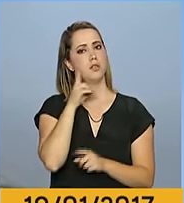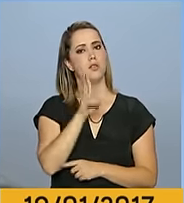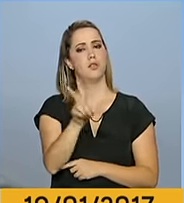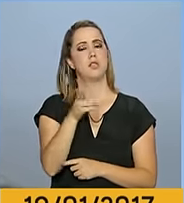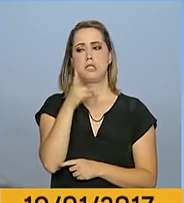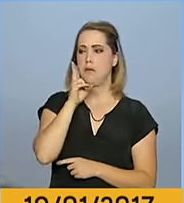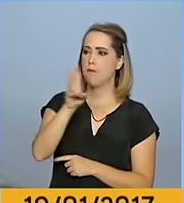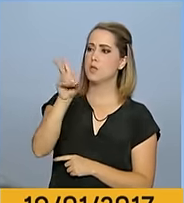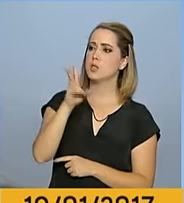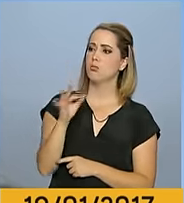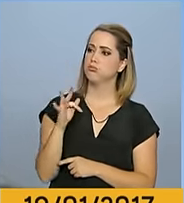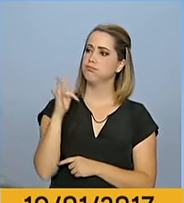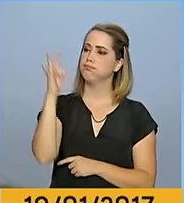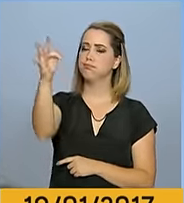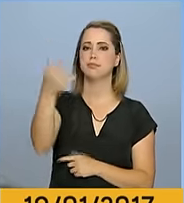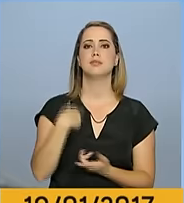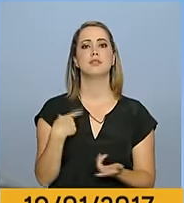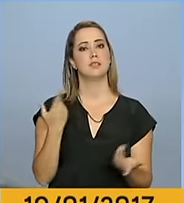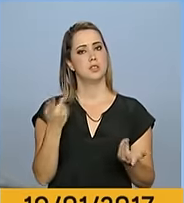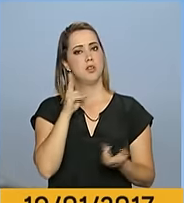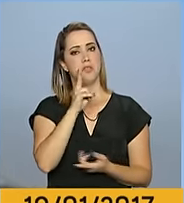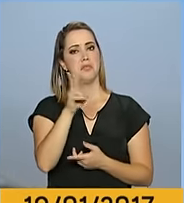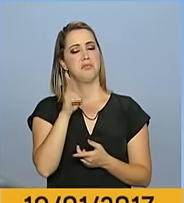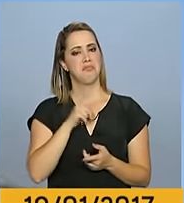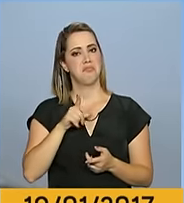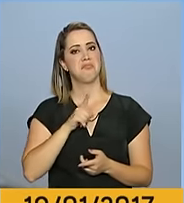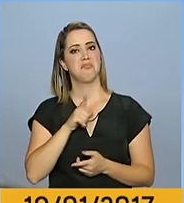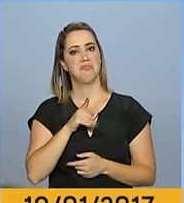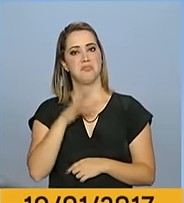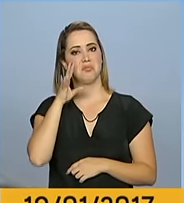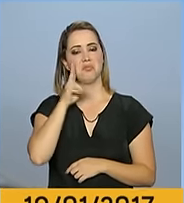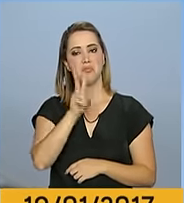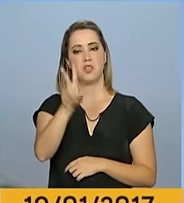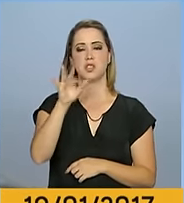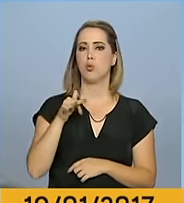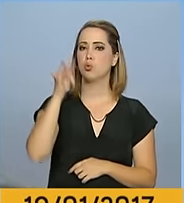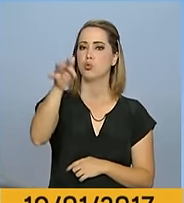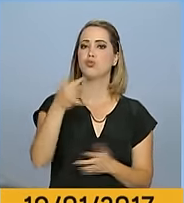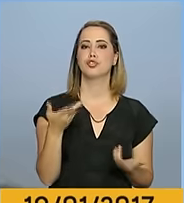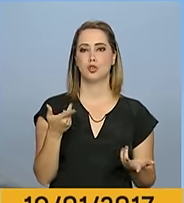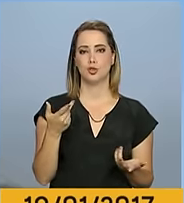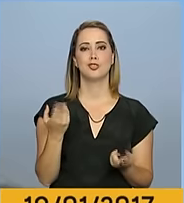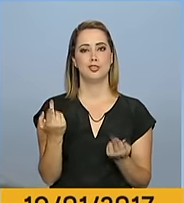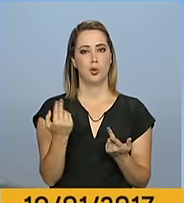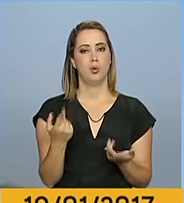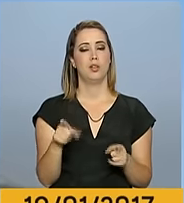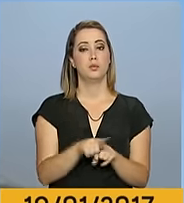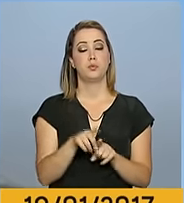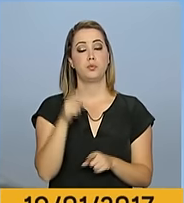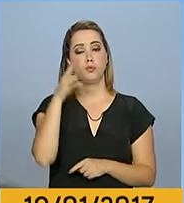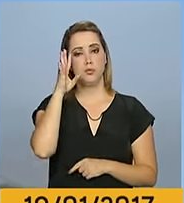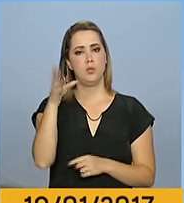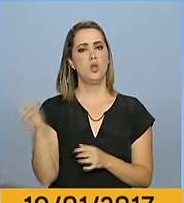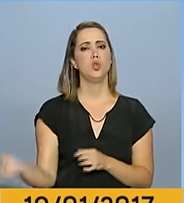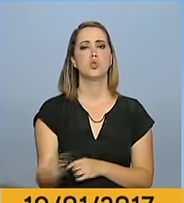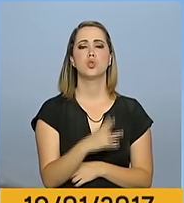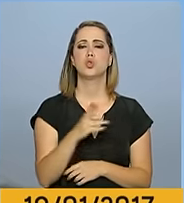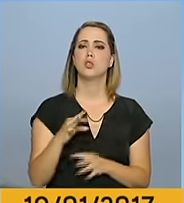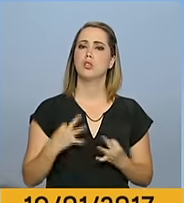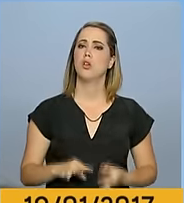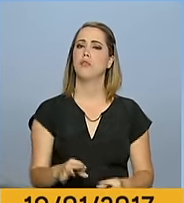nunca faltou ao Ribeirão Pretano. E esta mesma ideia de que há inovações,